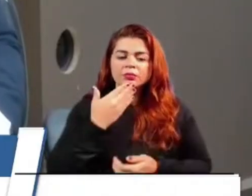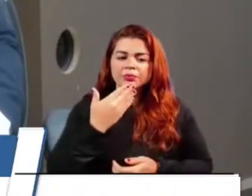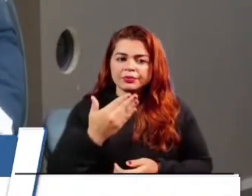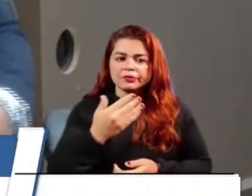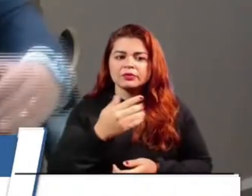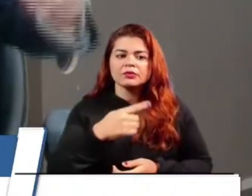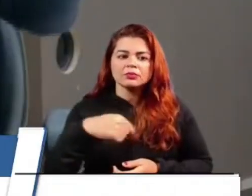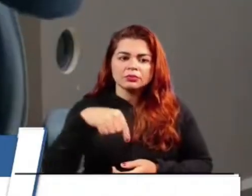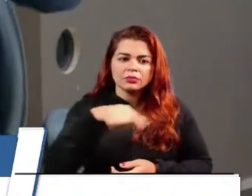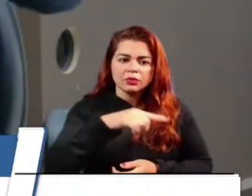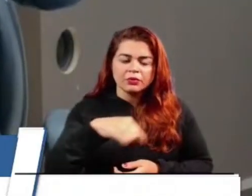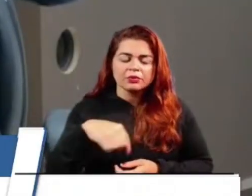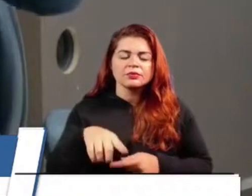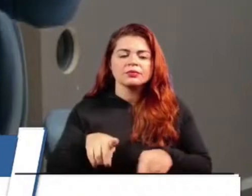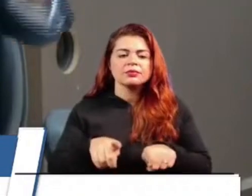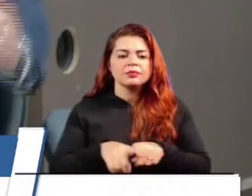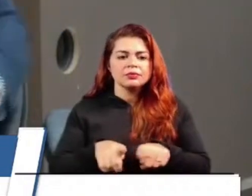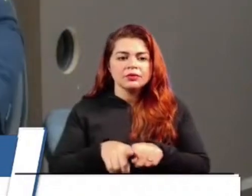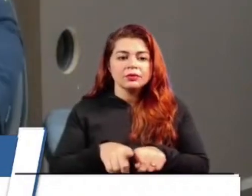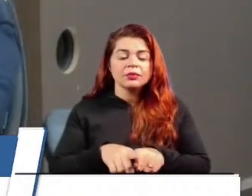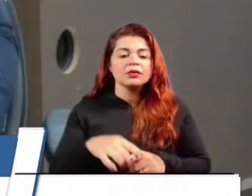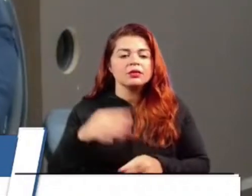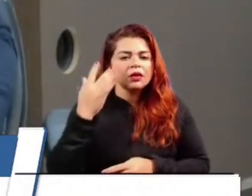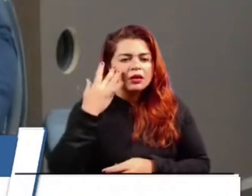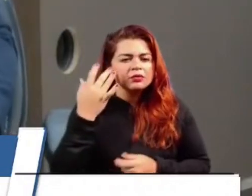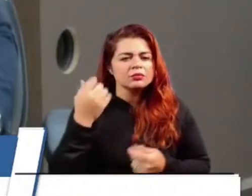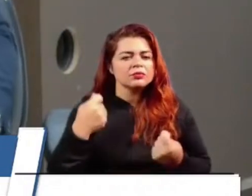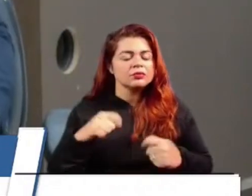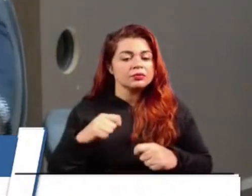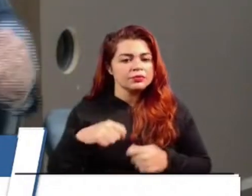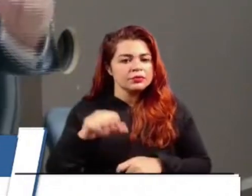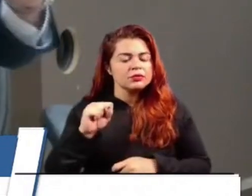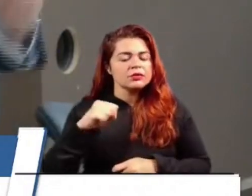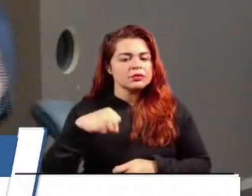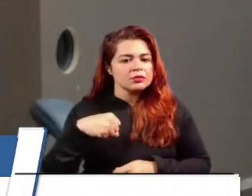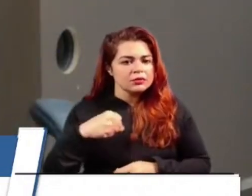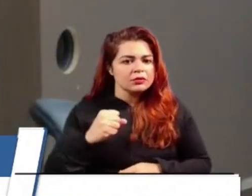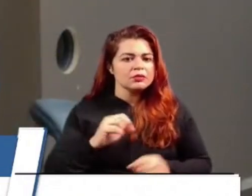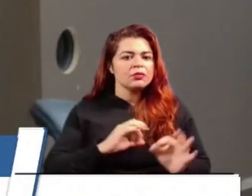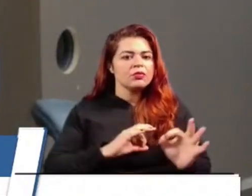sim, que haja um planejamento. É claro que nós temos que